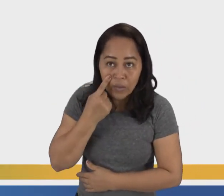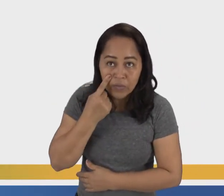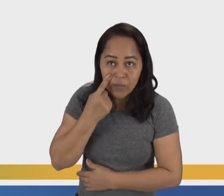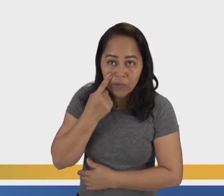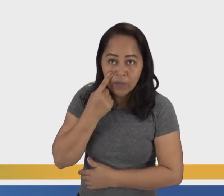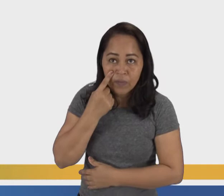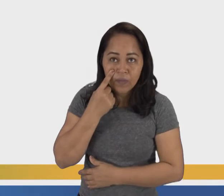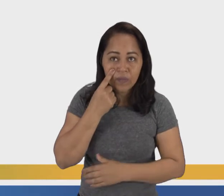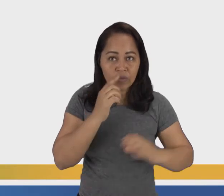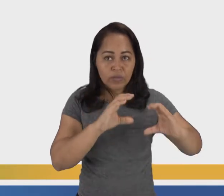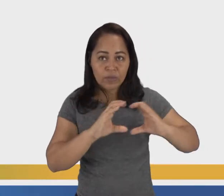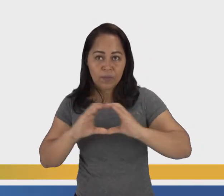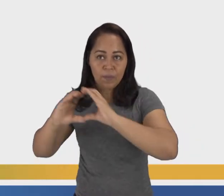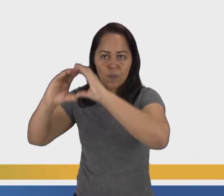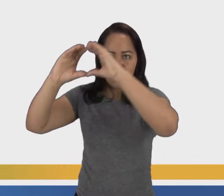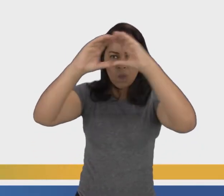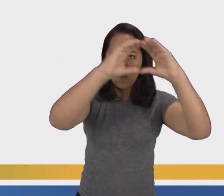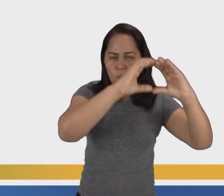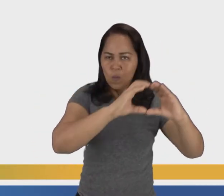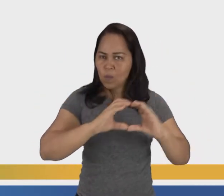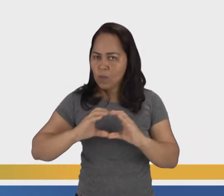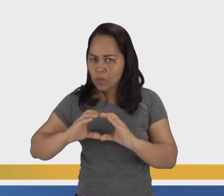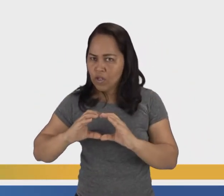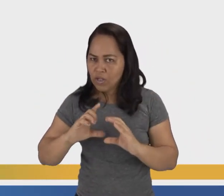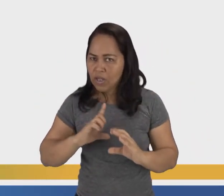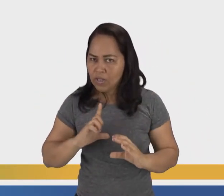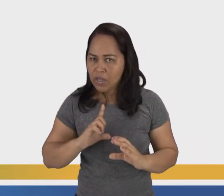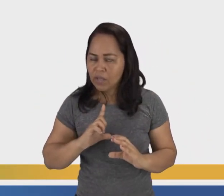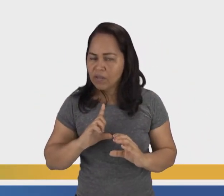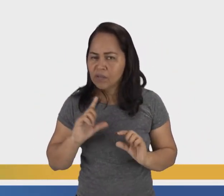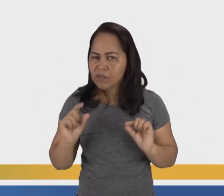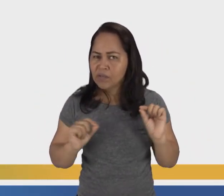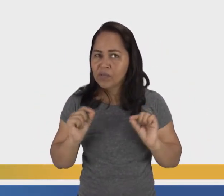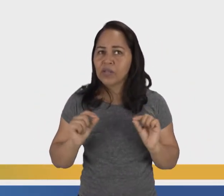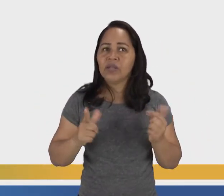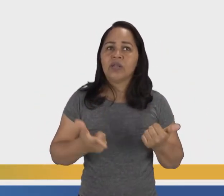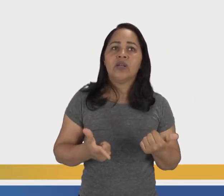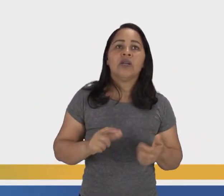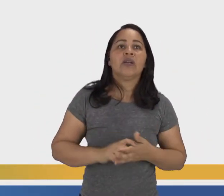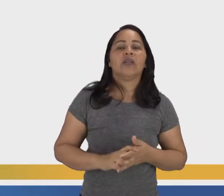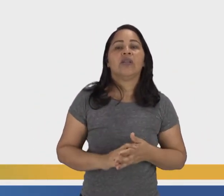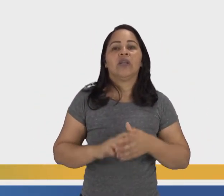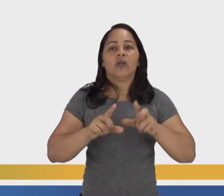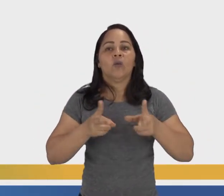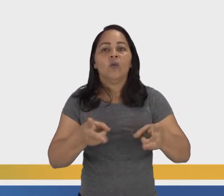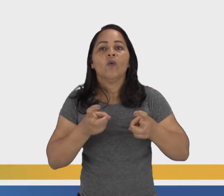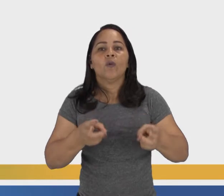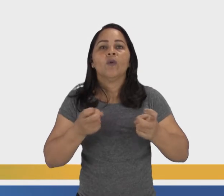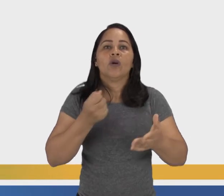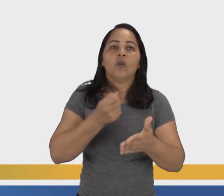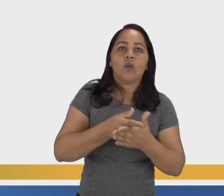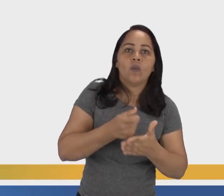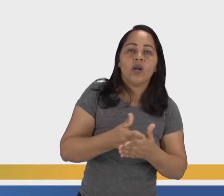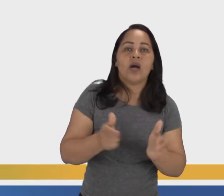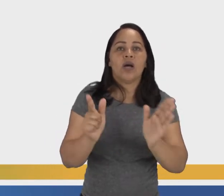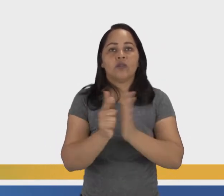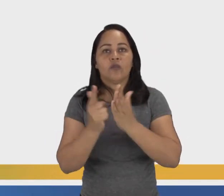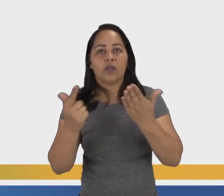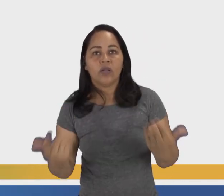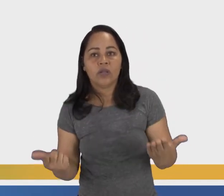imagem. Dentro dessa imagem nós temos alguns balões que dizem assim, produção e consumo,